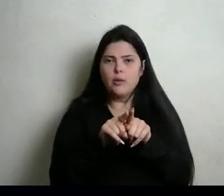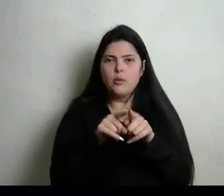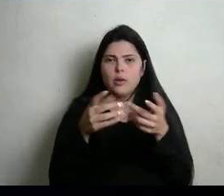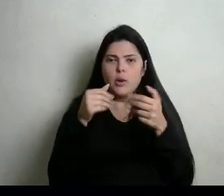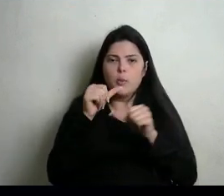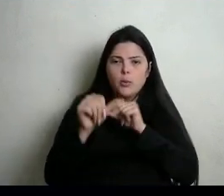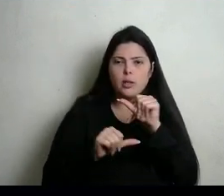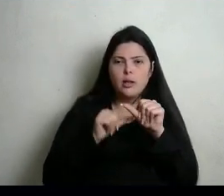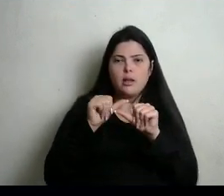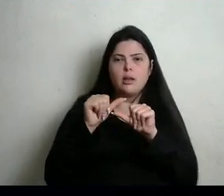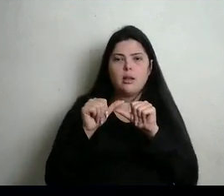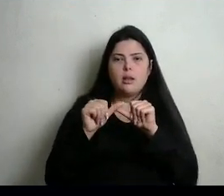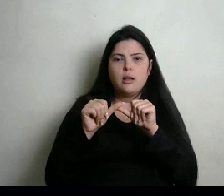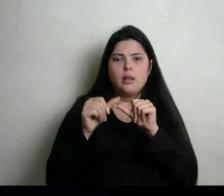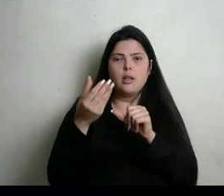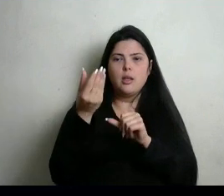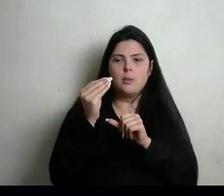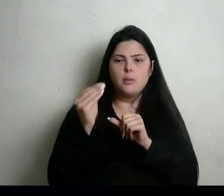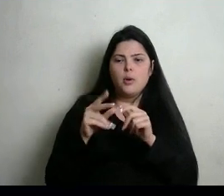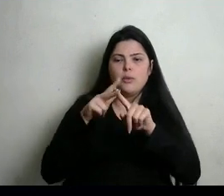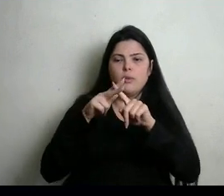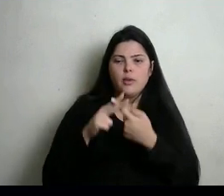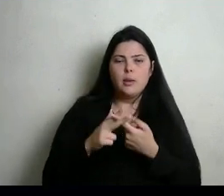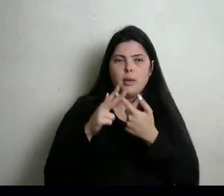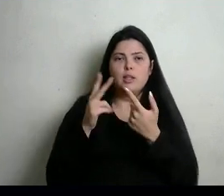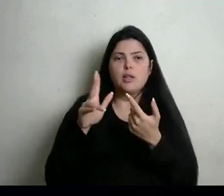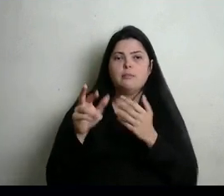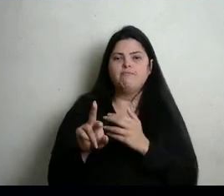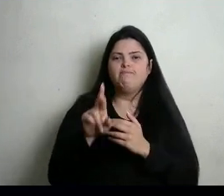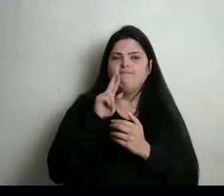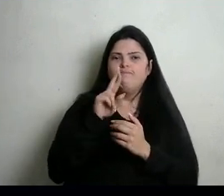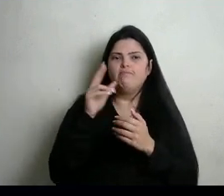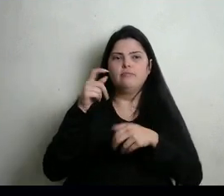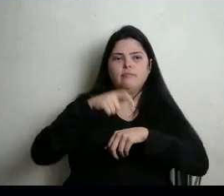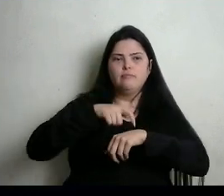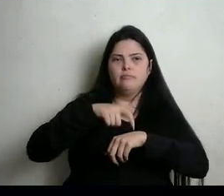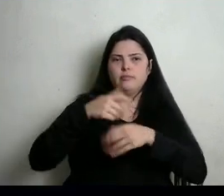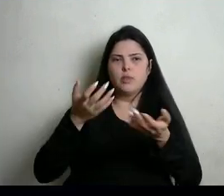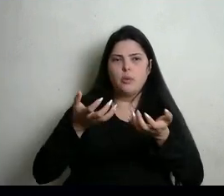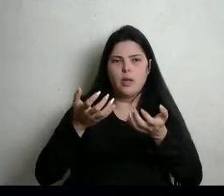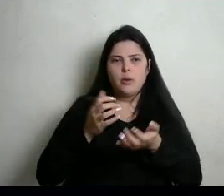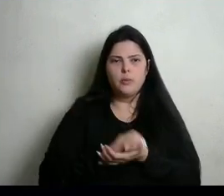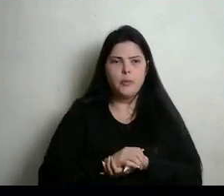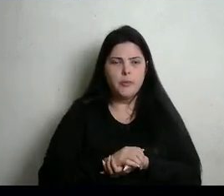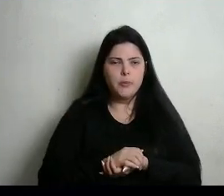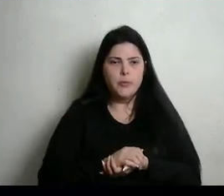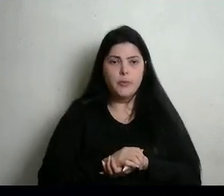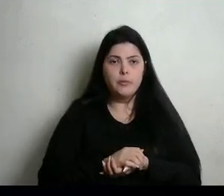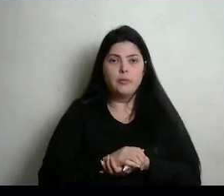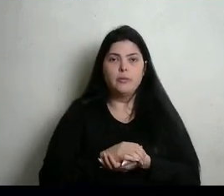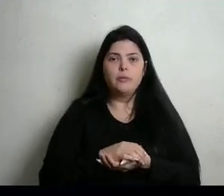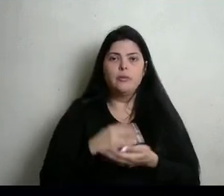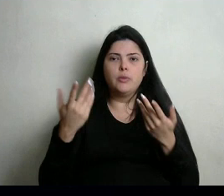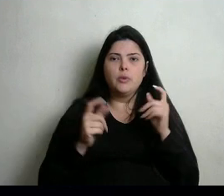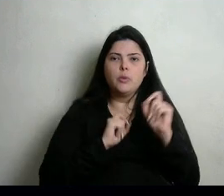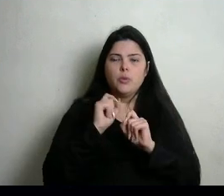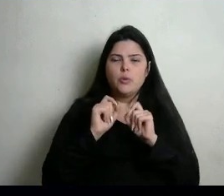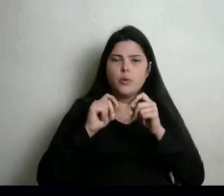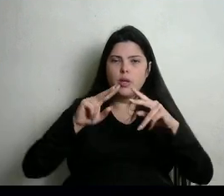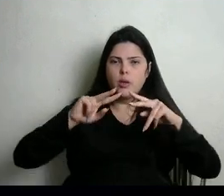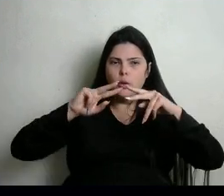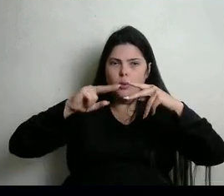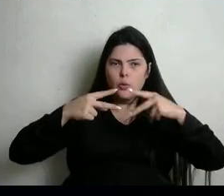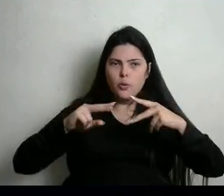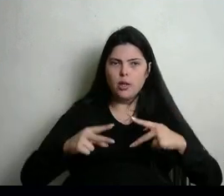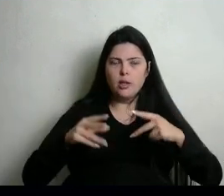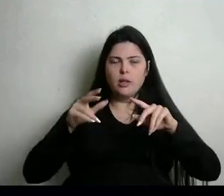e coloco nessa ferramenta e ele já me dá ali o resultado que eu quero. Aqui está o link dessa ferramenta, se